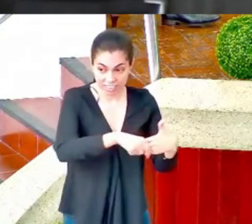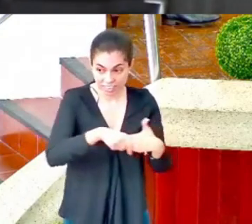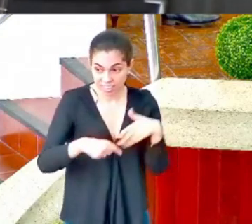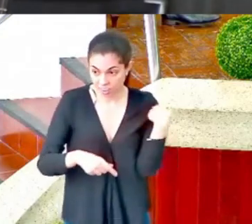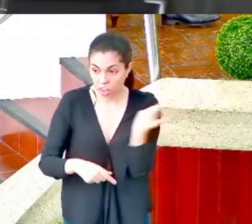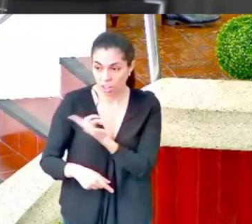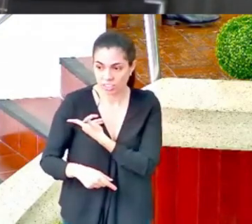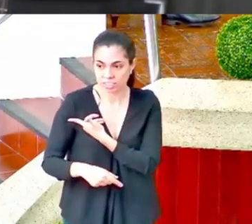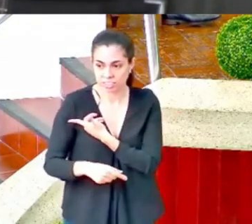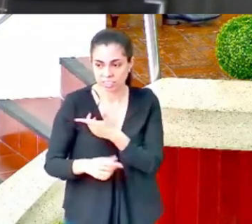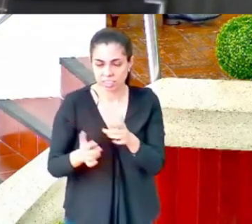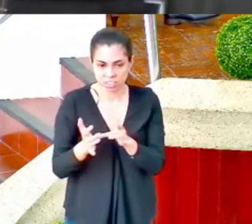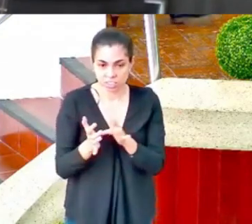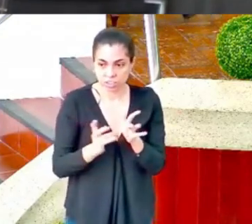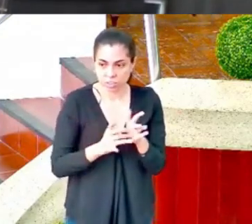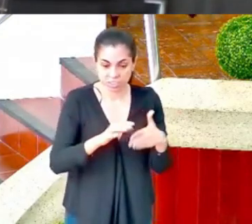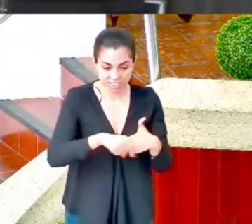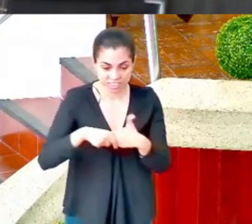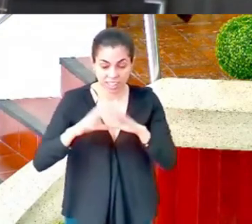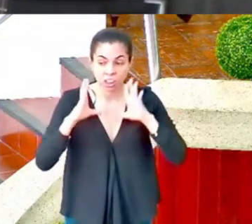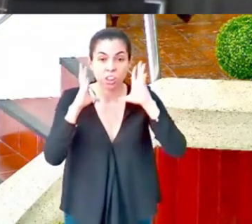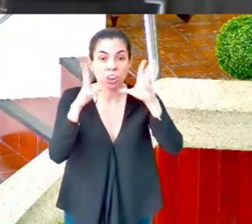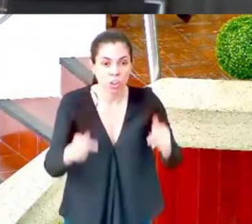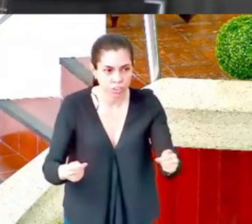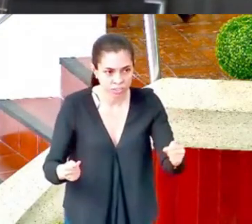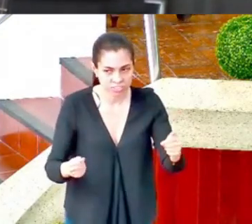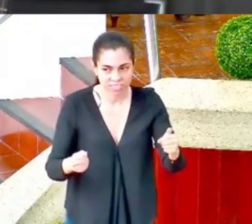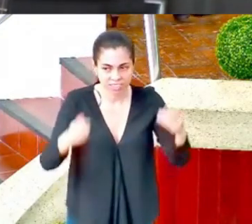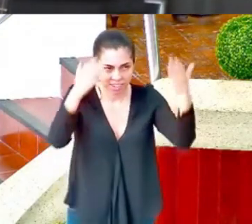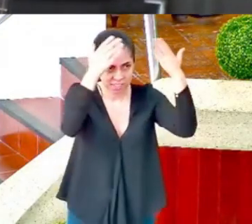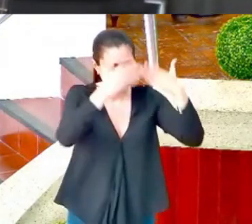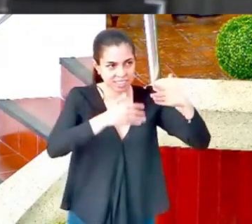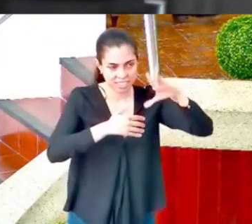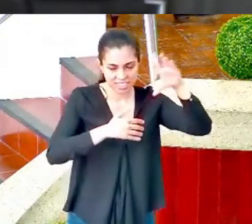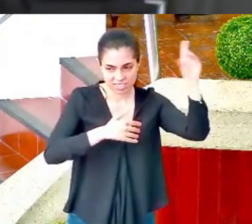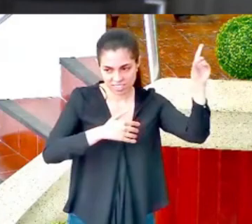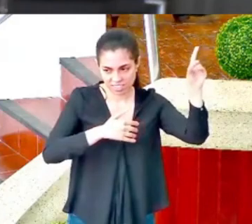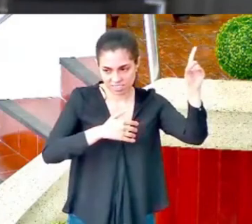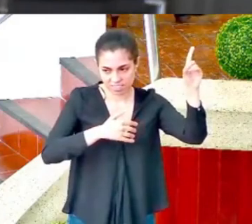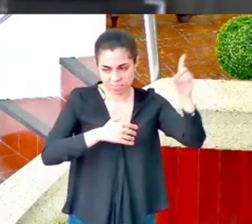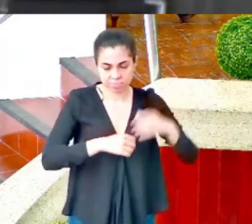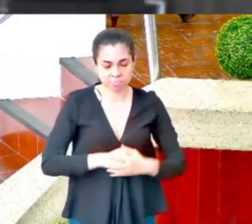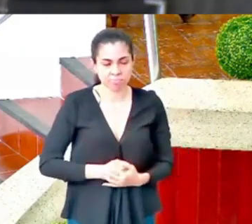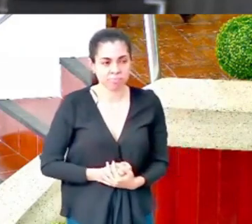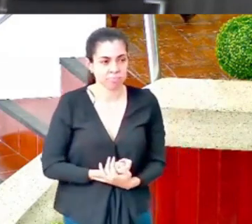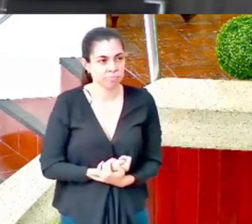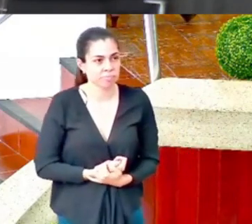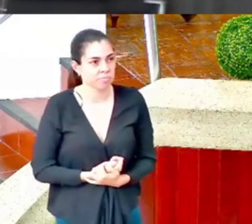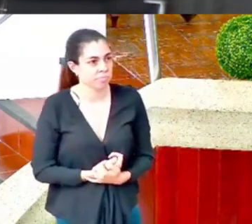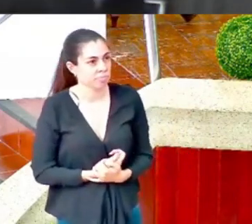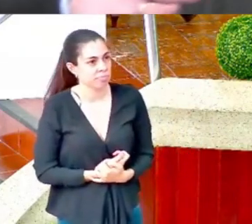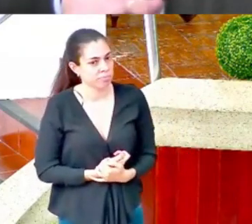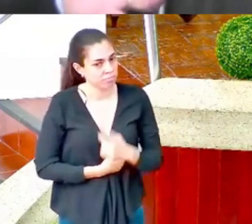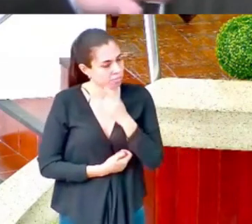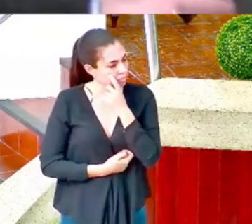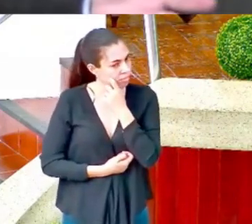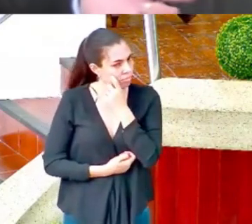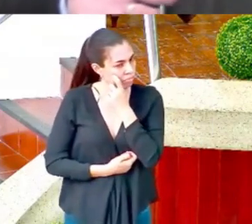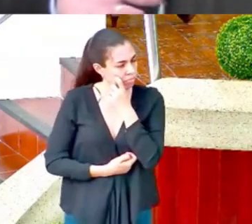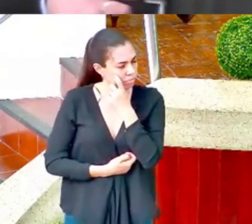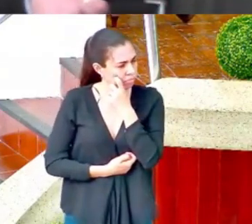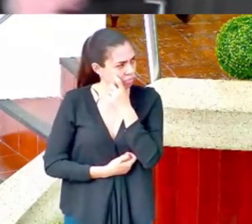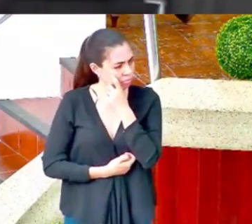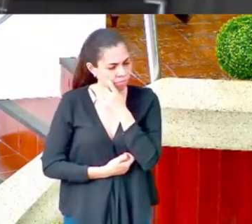um rei chamado Jeroboão II e disse: vocês estão, a frase é, altar, altar, o que estão fazendo neste